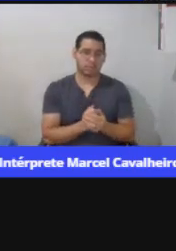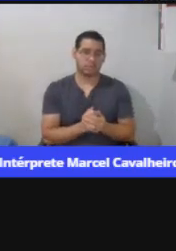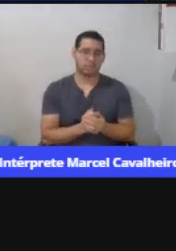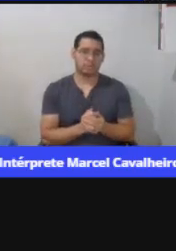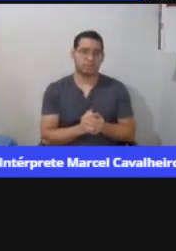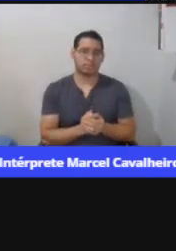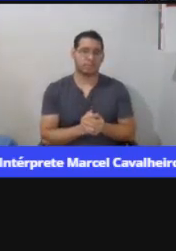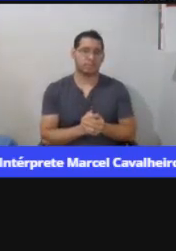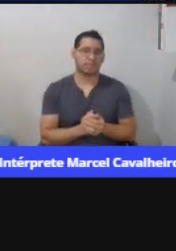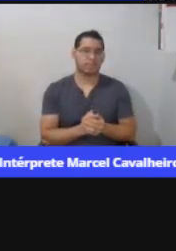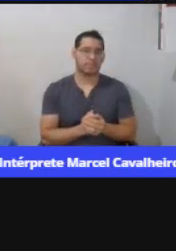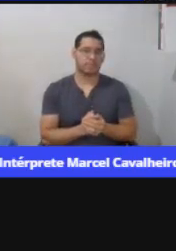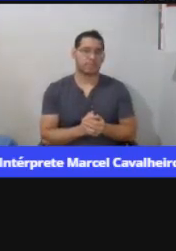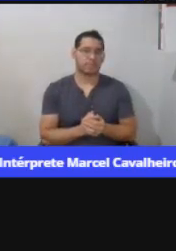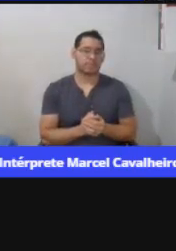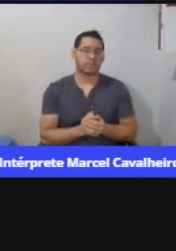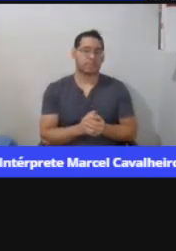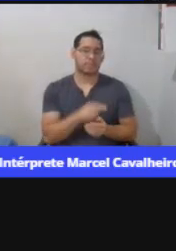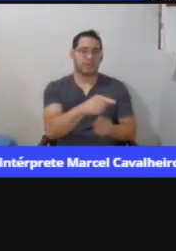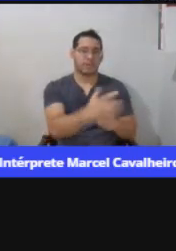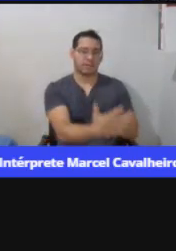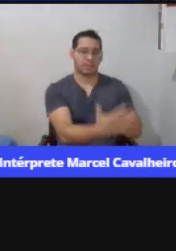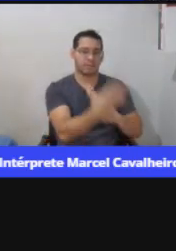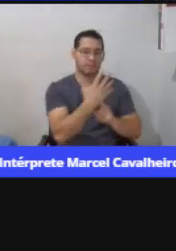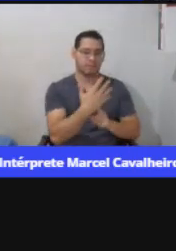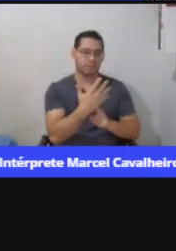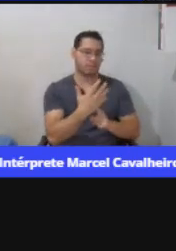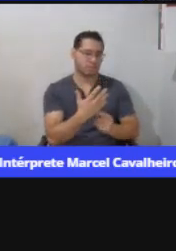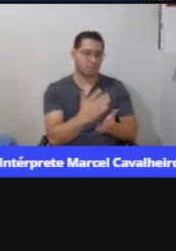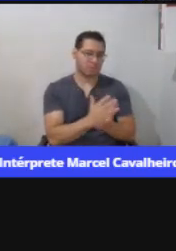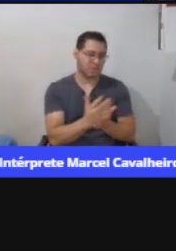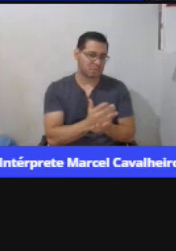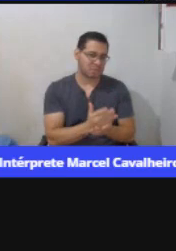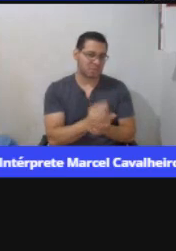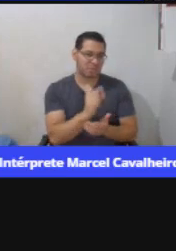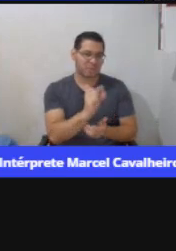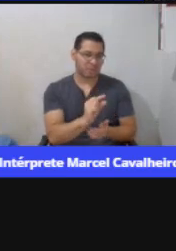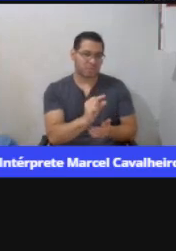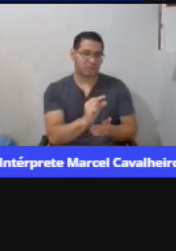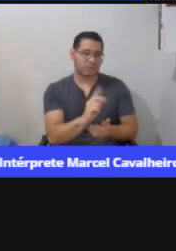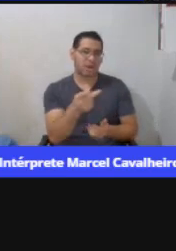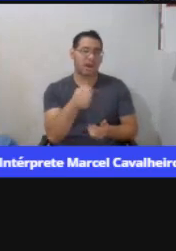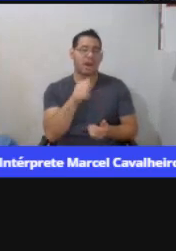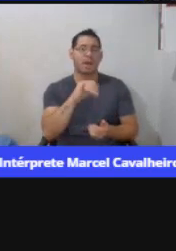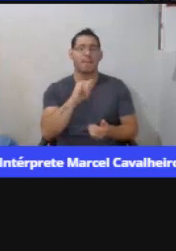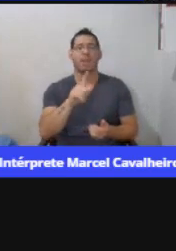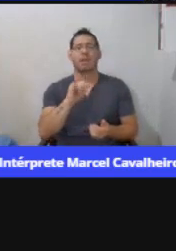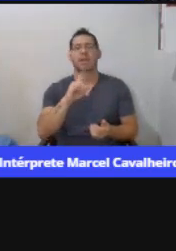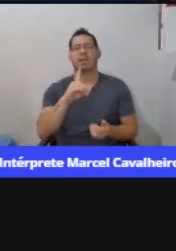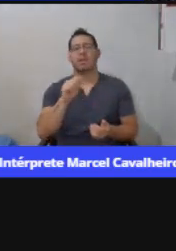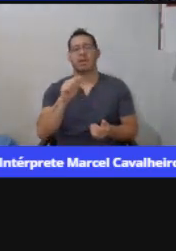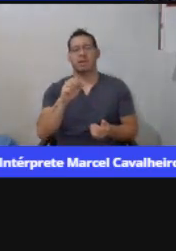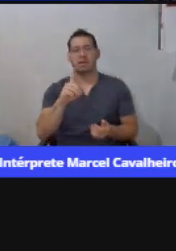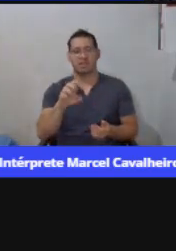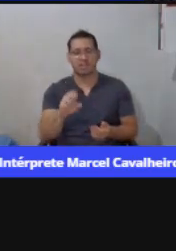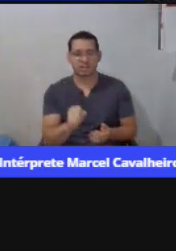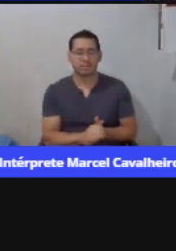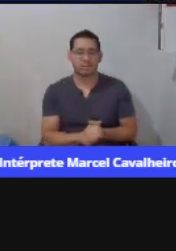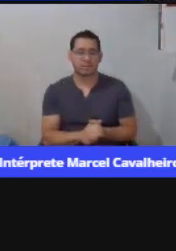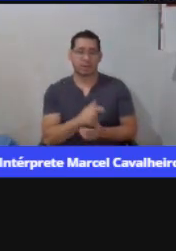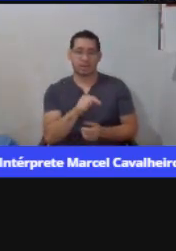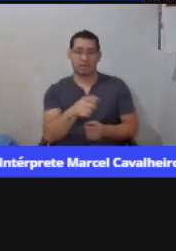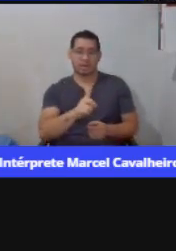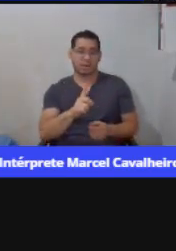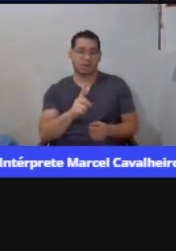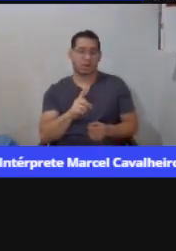circunstancial, que vai trazer algumas das habilidades, como eu falei antes, a gente precisa estar bem atenta a isso. Isso não quer dizer que eu vou